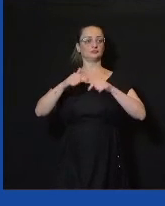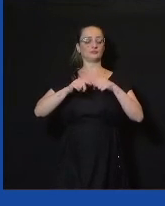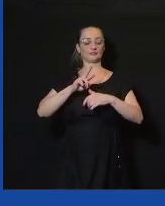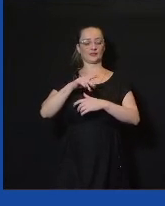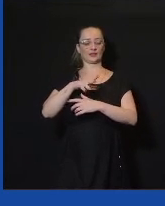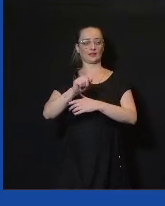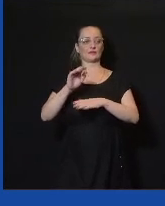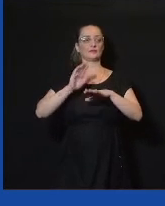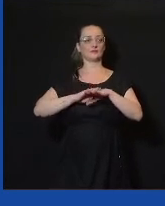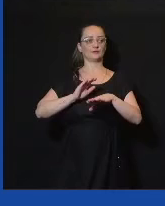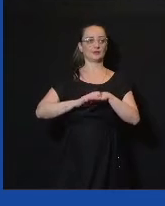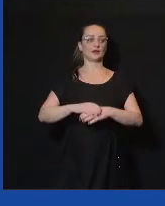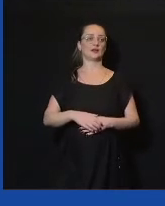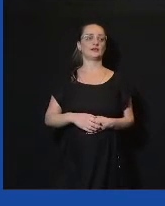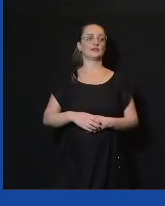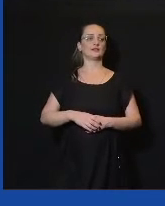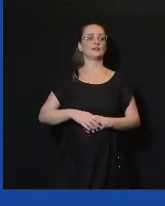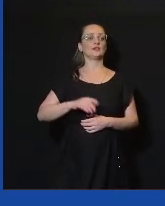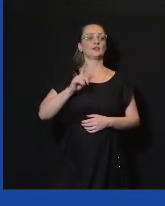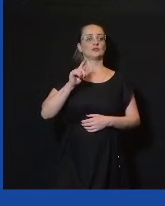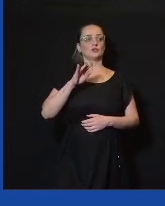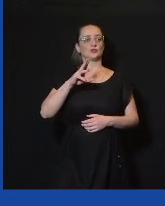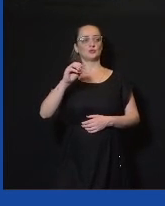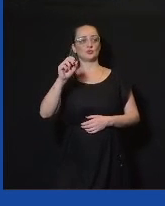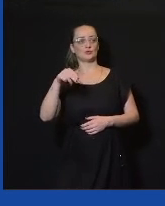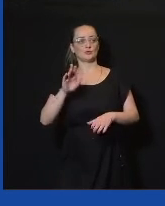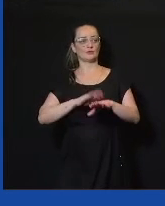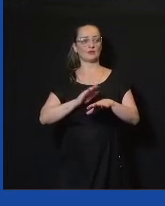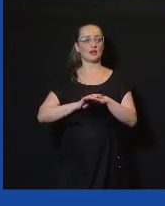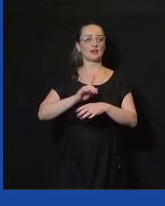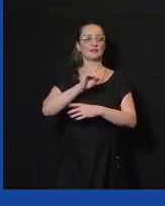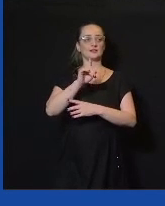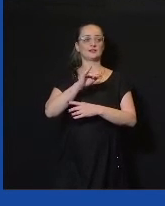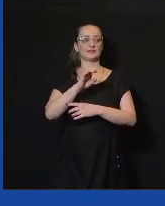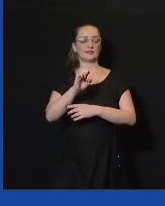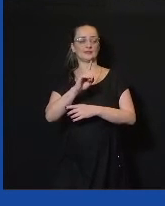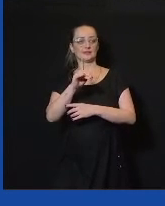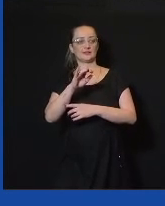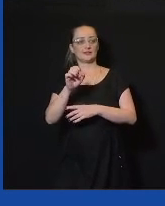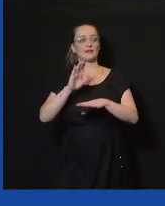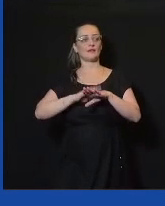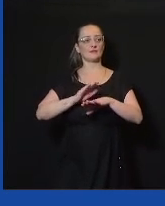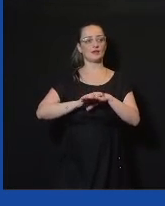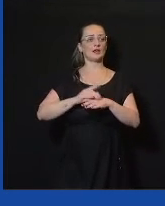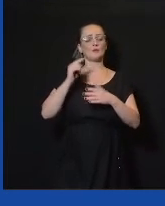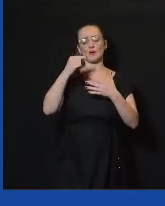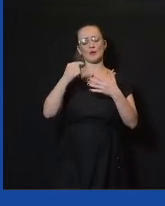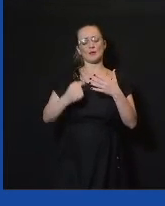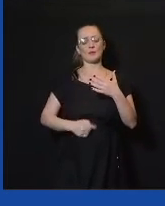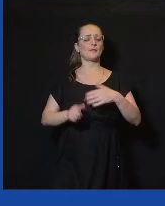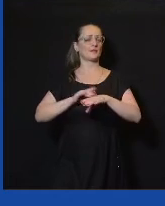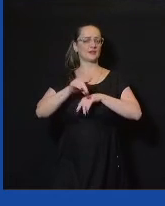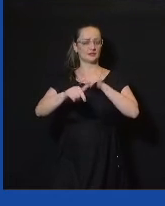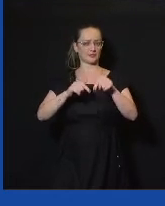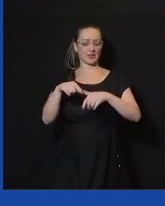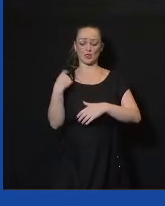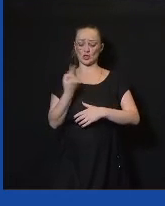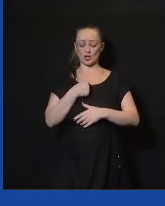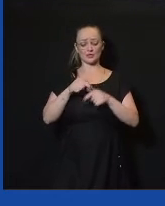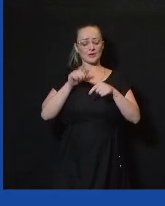esse é o trabalho que o Gilson faz, esse é o trabalho que o Zezé faz, esse é o trabalho que o pessoal do Gerando Falcões faz. Esse é o nosso